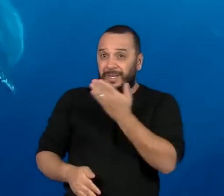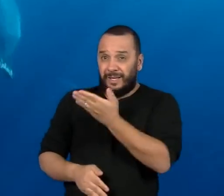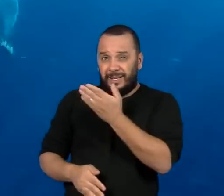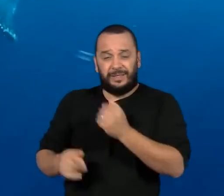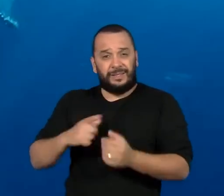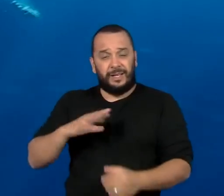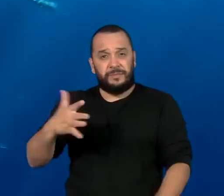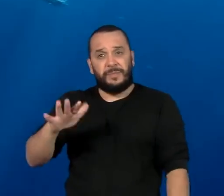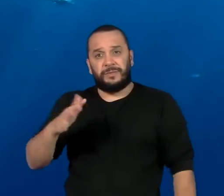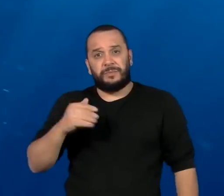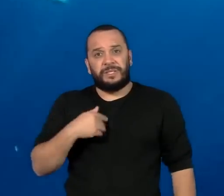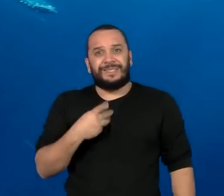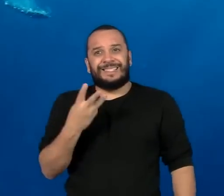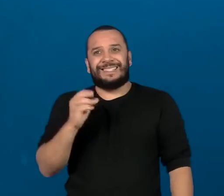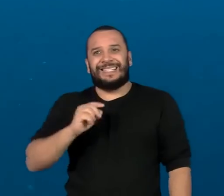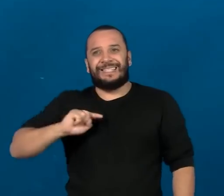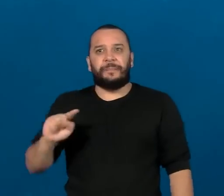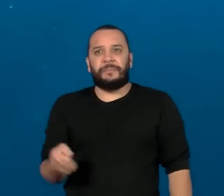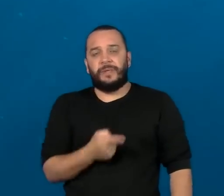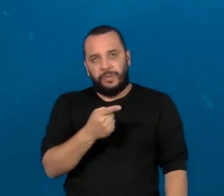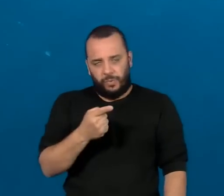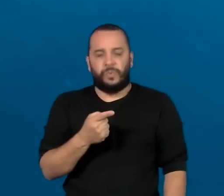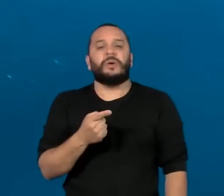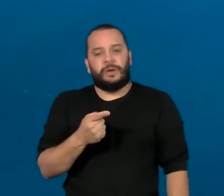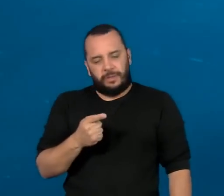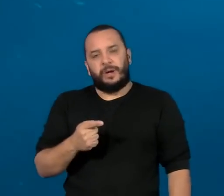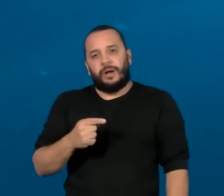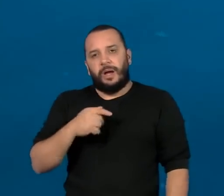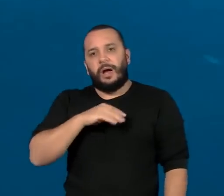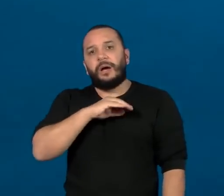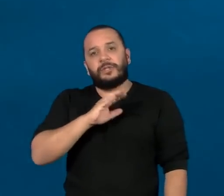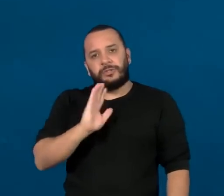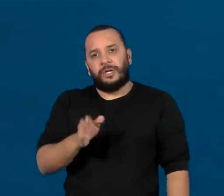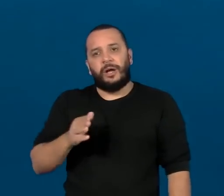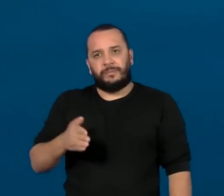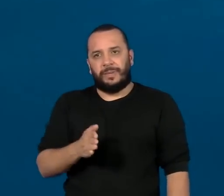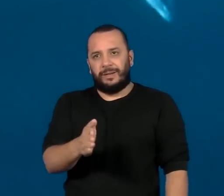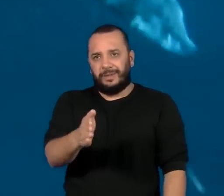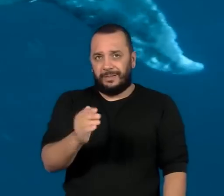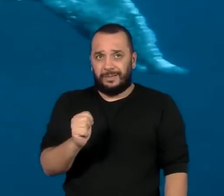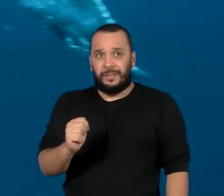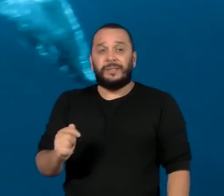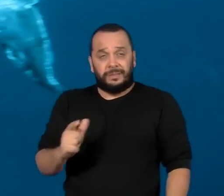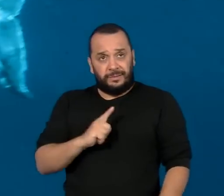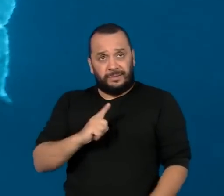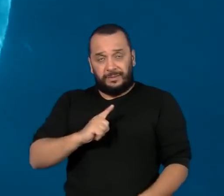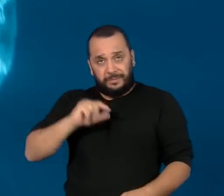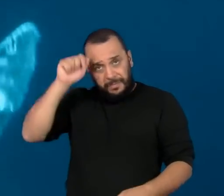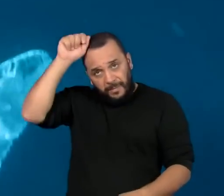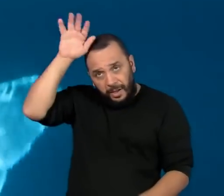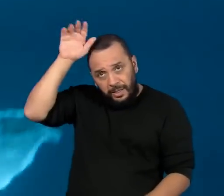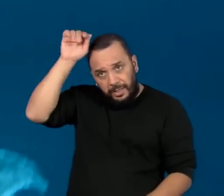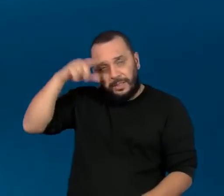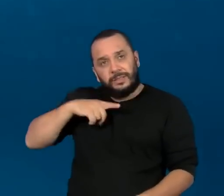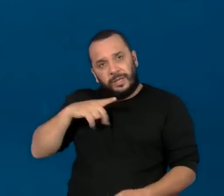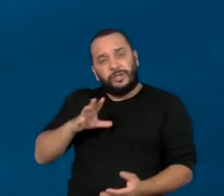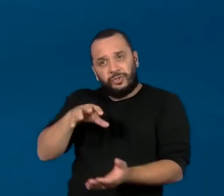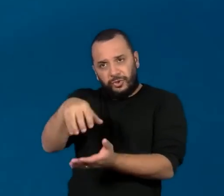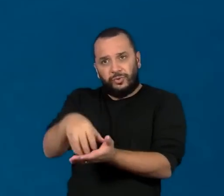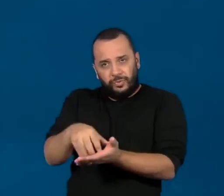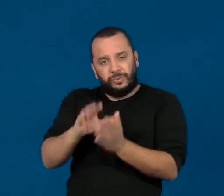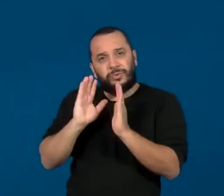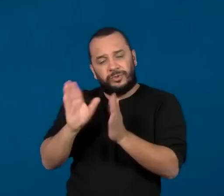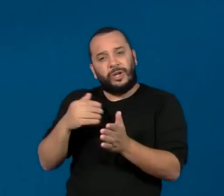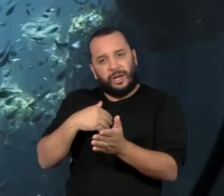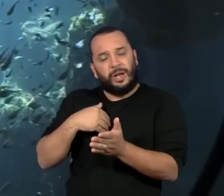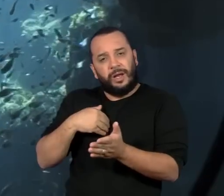estimada em 30 mil animais. Um estudo da ONG Conservação Internacional Brasil e dos institutos Baleia Jubarte e